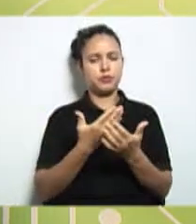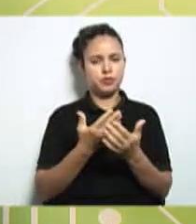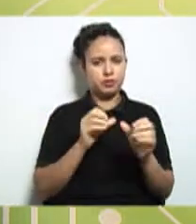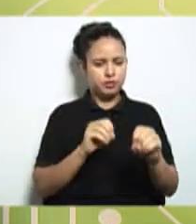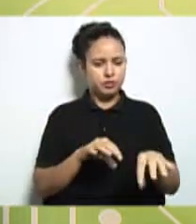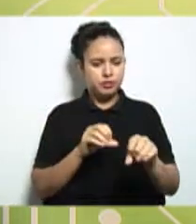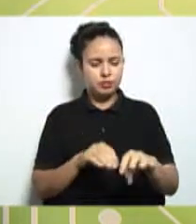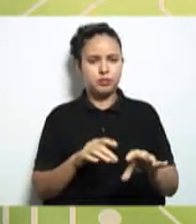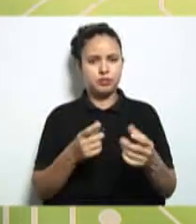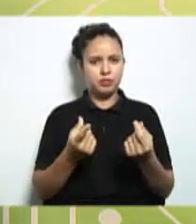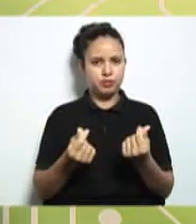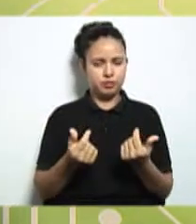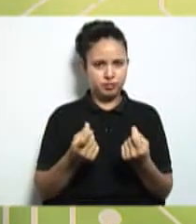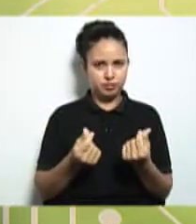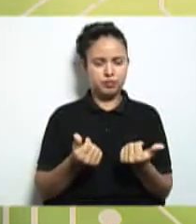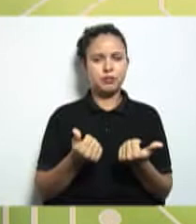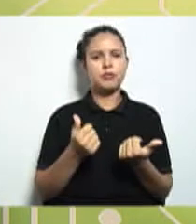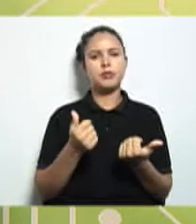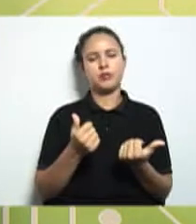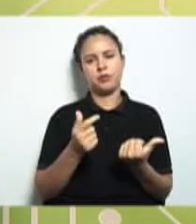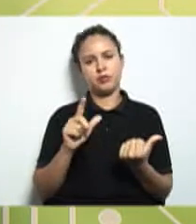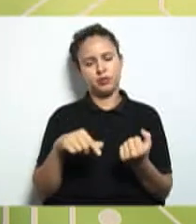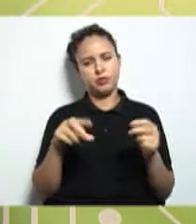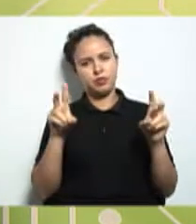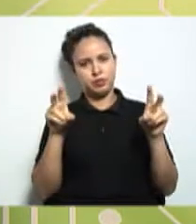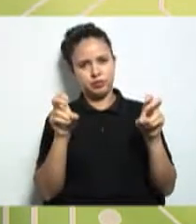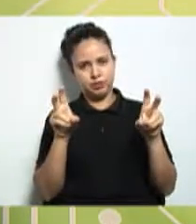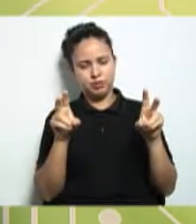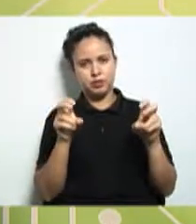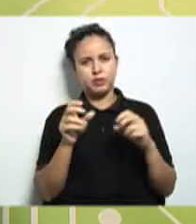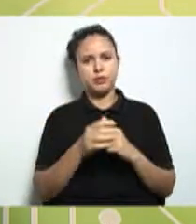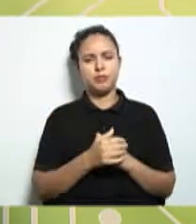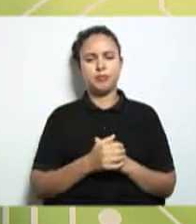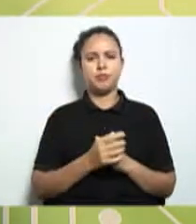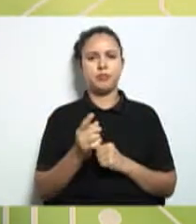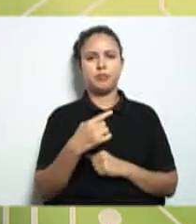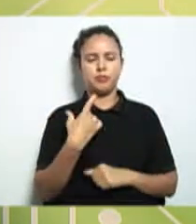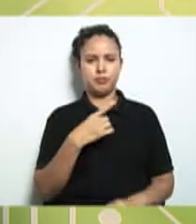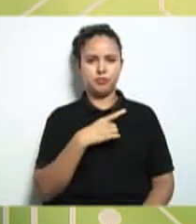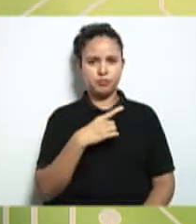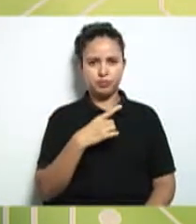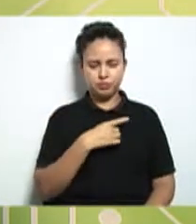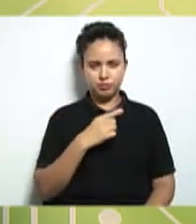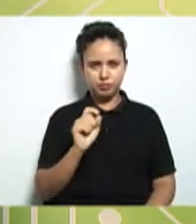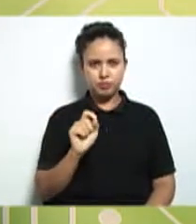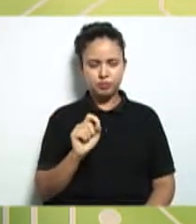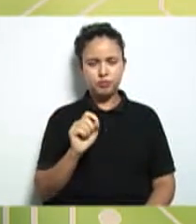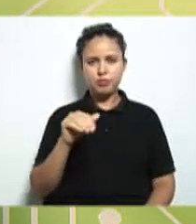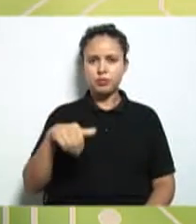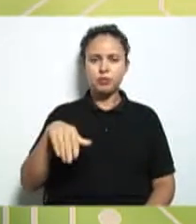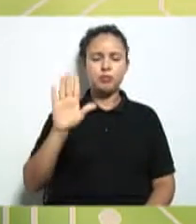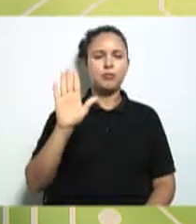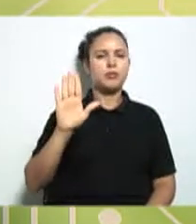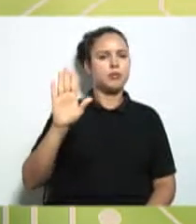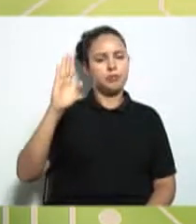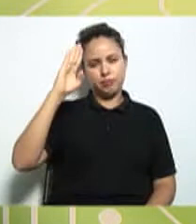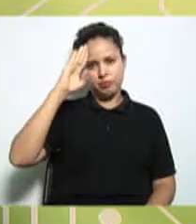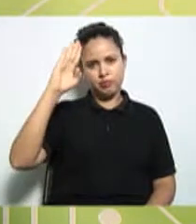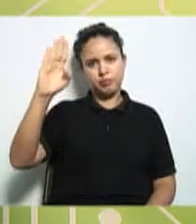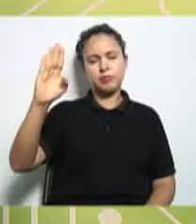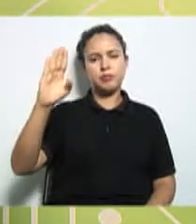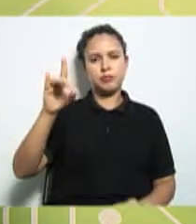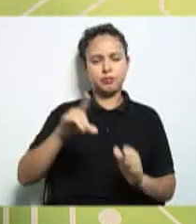nessa cooperativa, também é um tema. Nós temos o que é mais essencial em